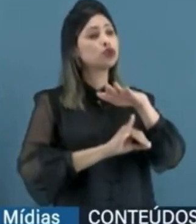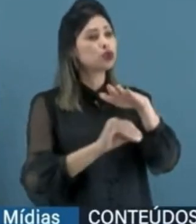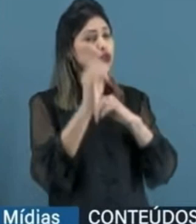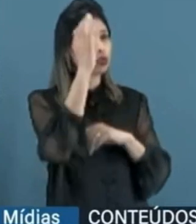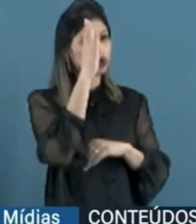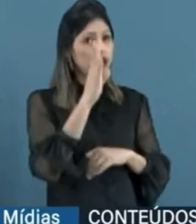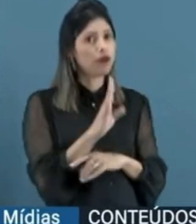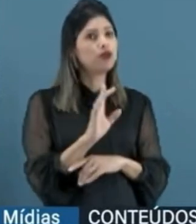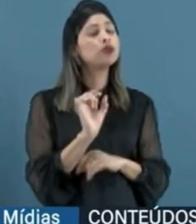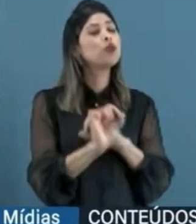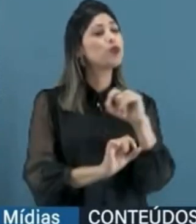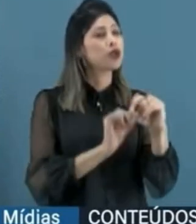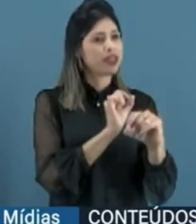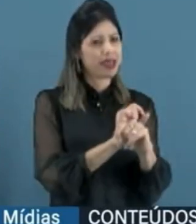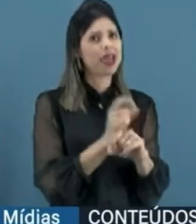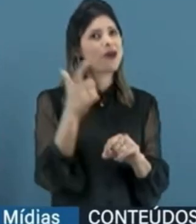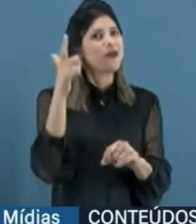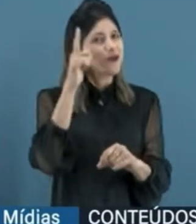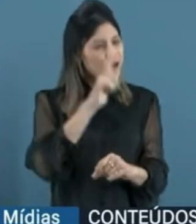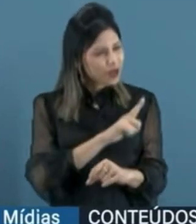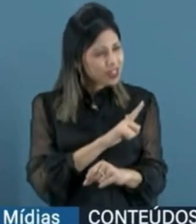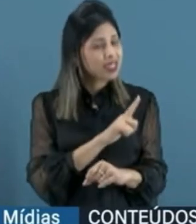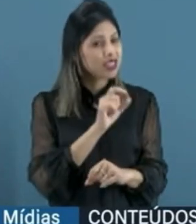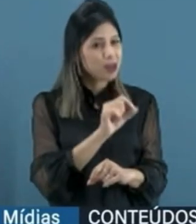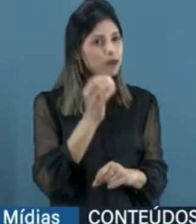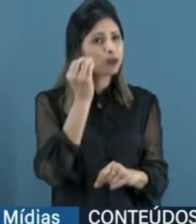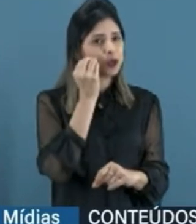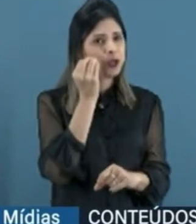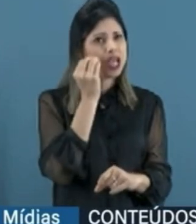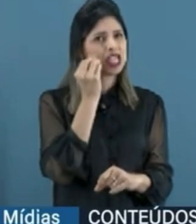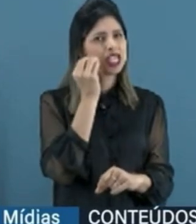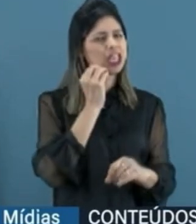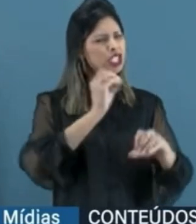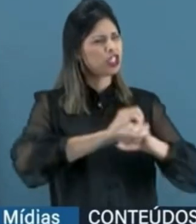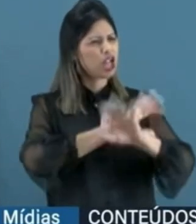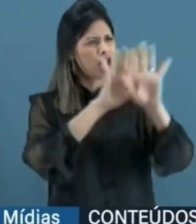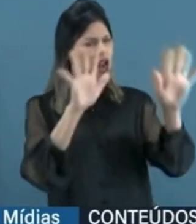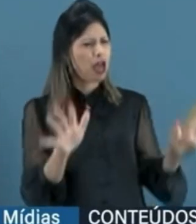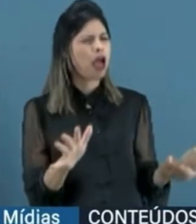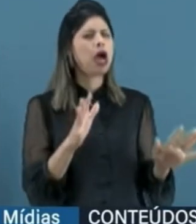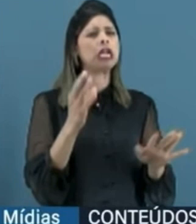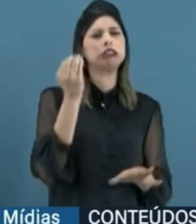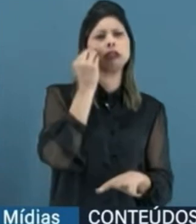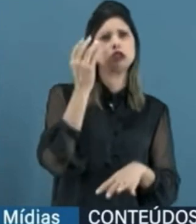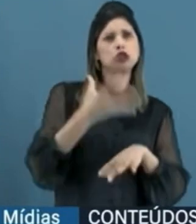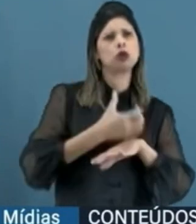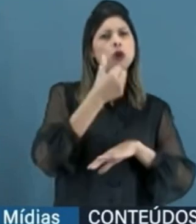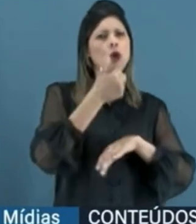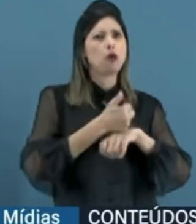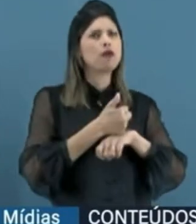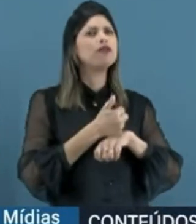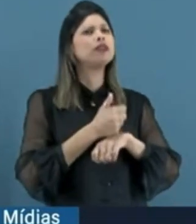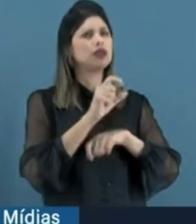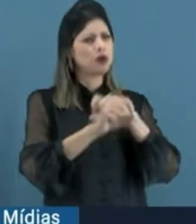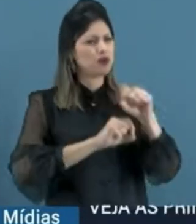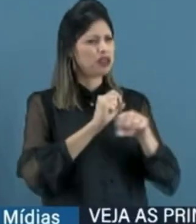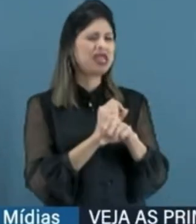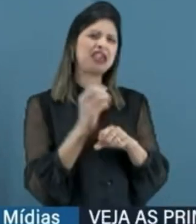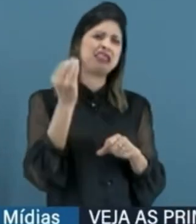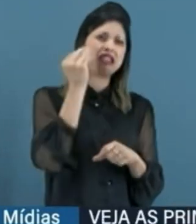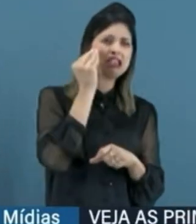nós infelizmente conseguimos brecar uma tentativa clara golpista que foi gestada, que